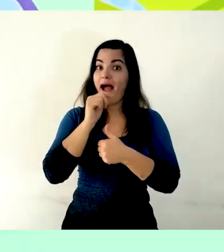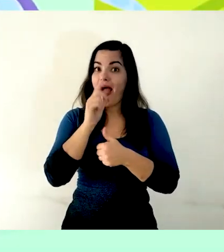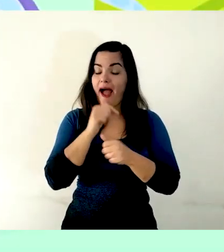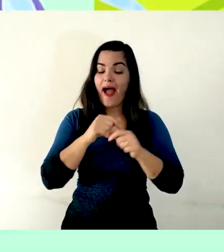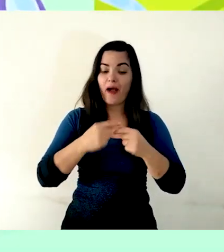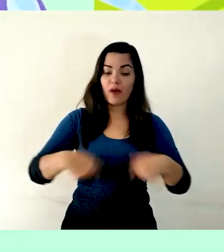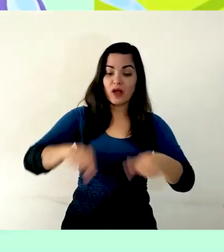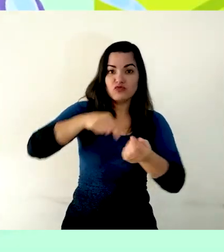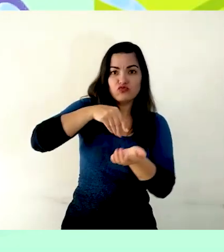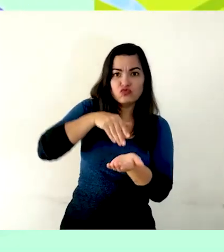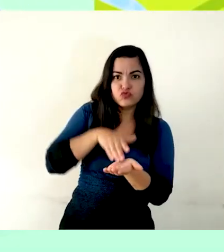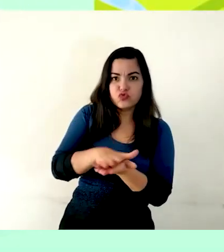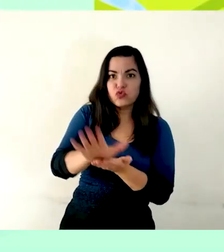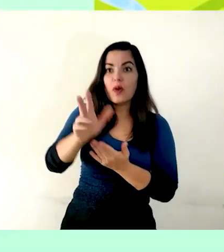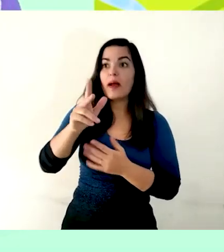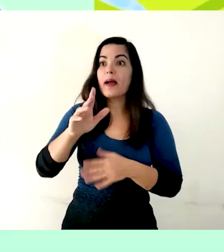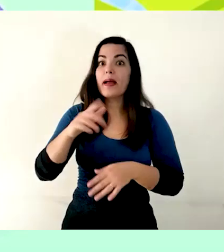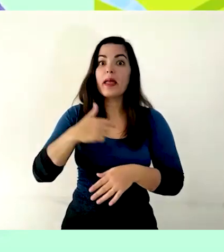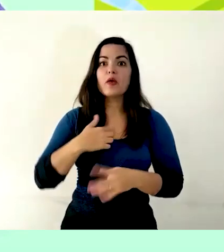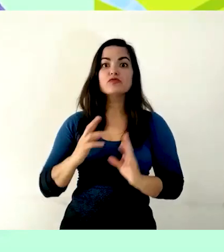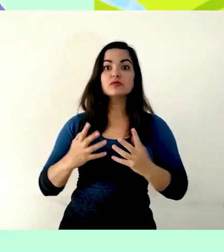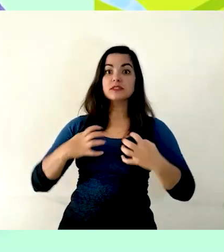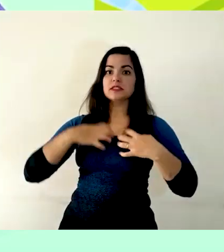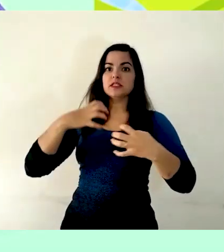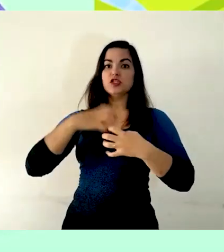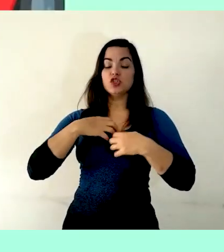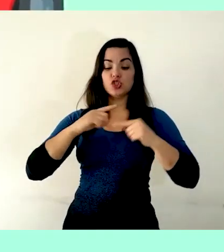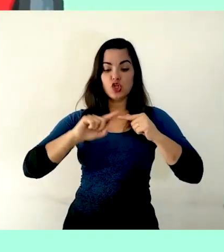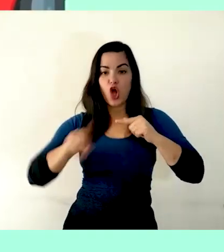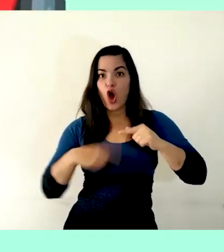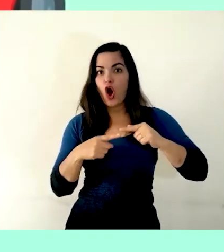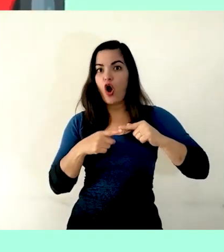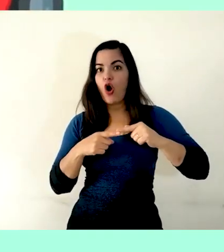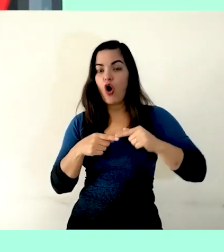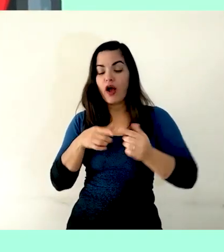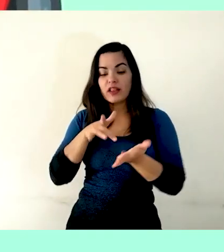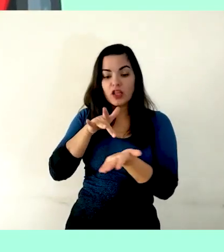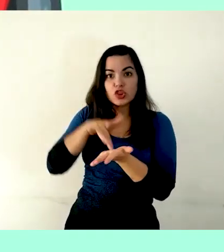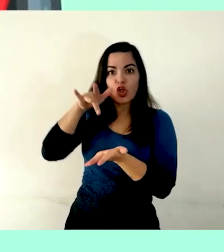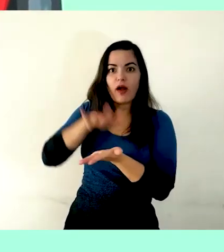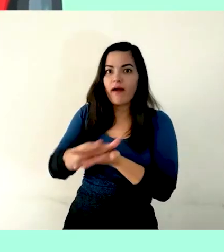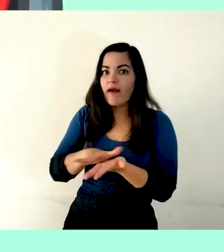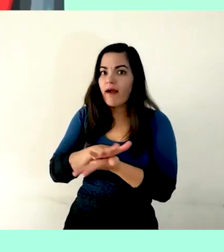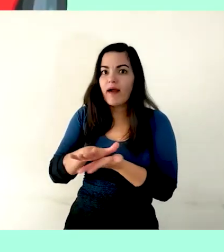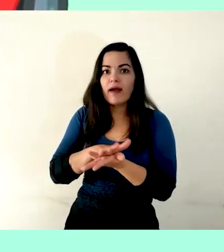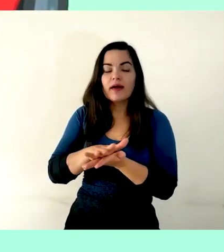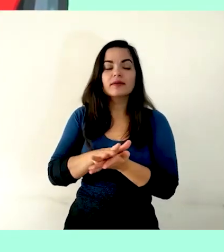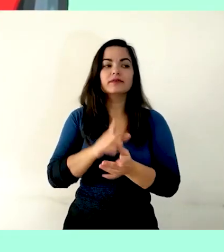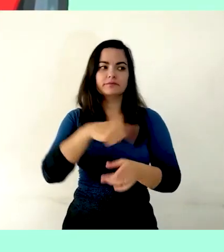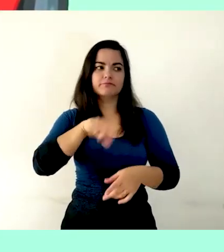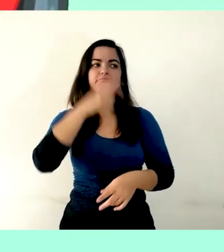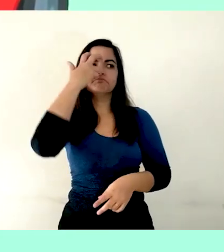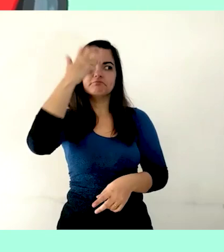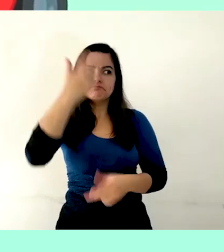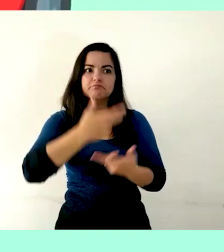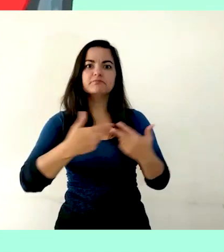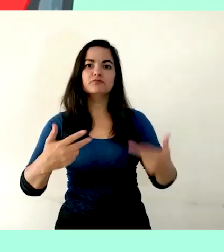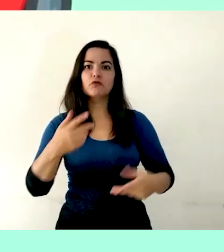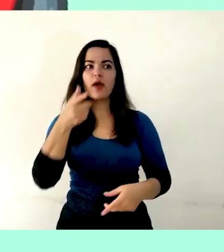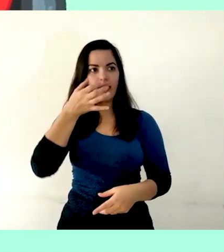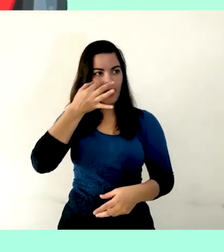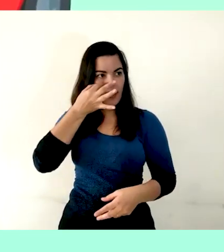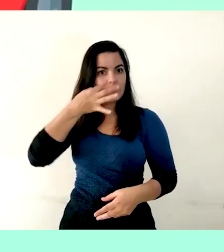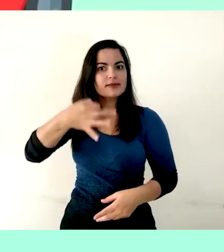água, pareceu até que minha roda não estava tocando a pista. Uau! Vocês são muito sabidos e super atentos.